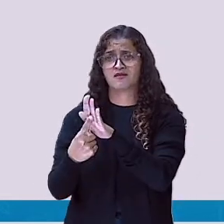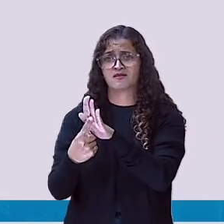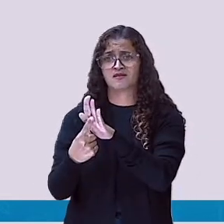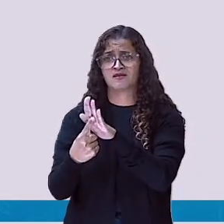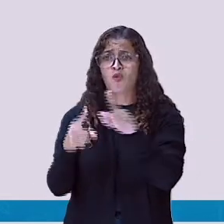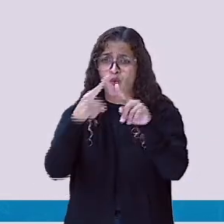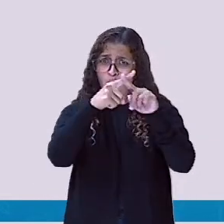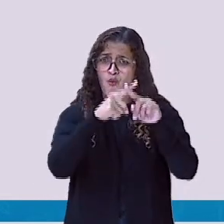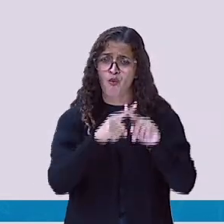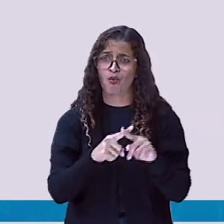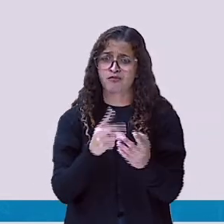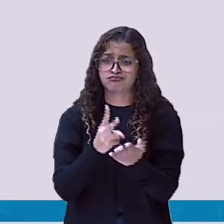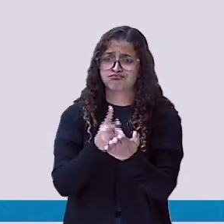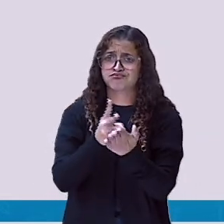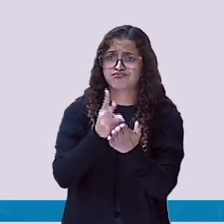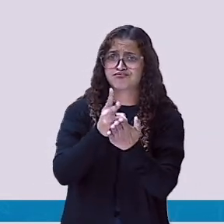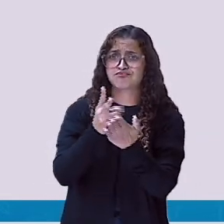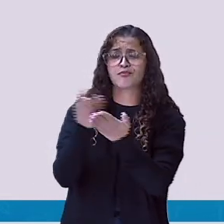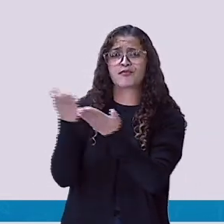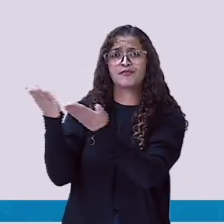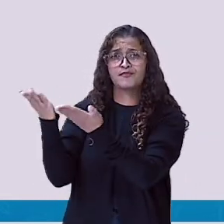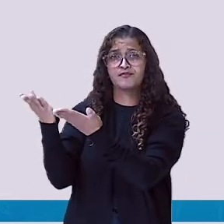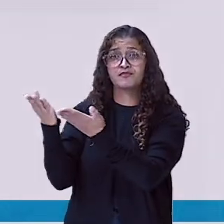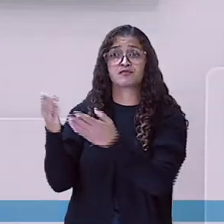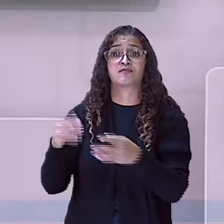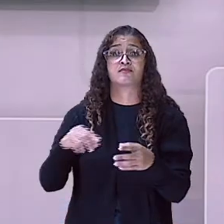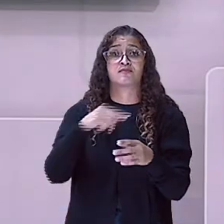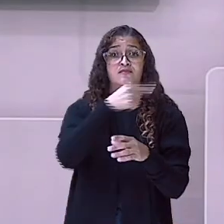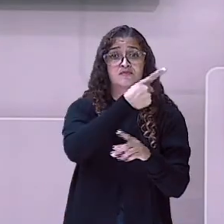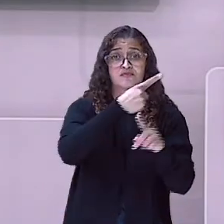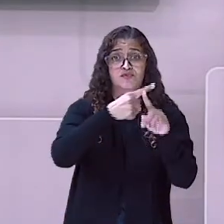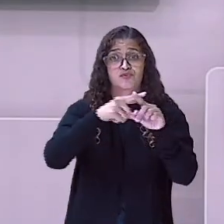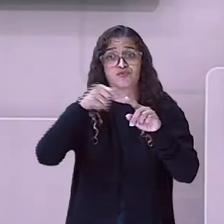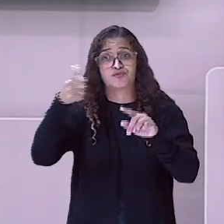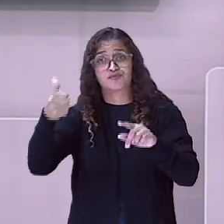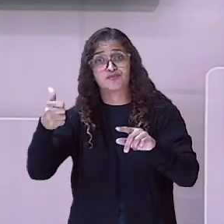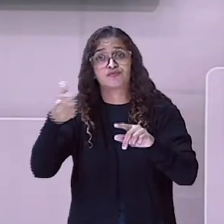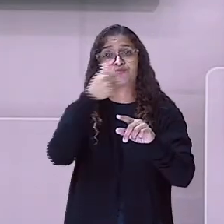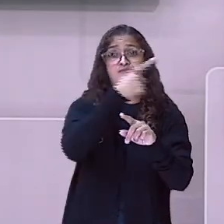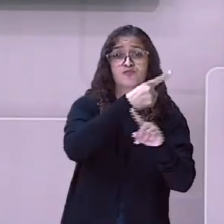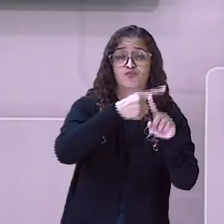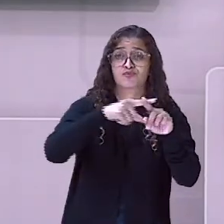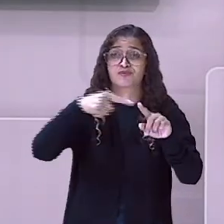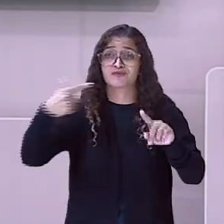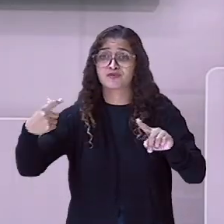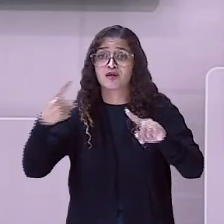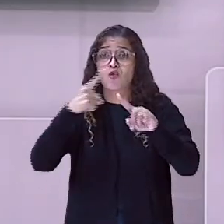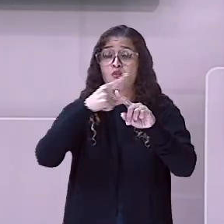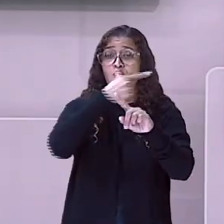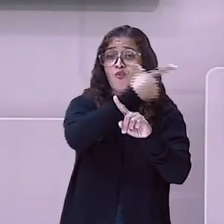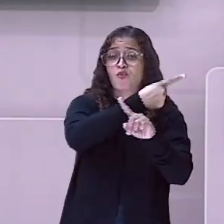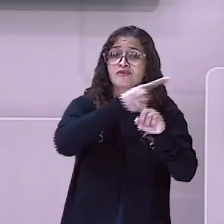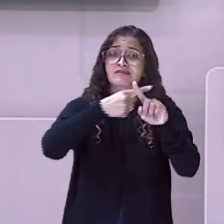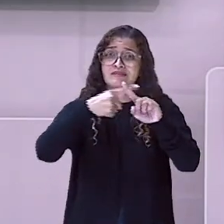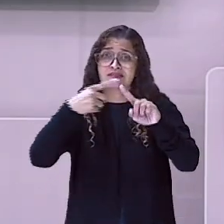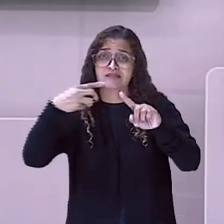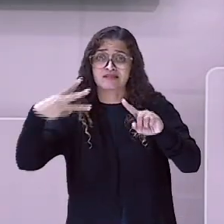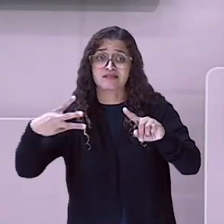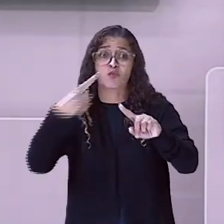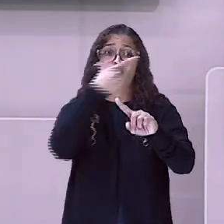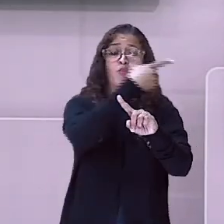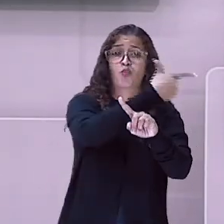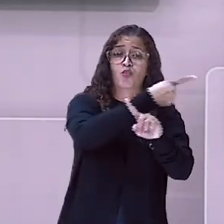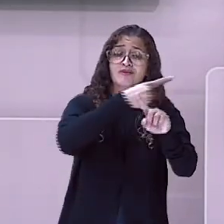uma sequência? Nós temos aqui, ó, 2 vezes 1, 2 vezes 2, 2 vezes 3, 2 vezes 4, 2